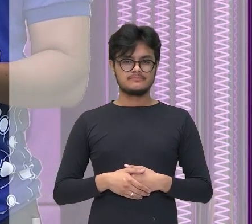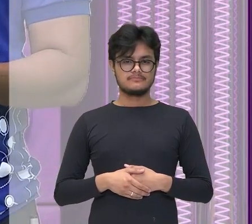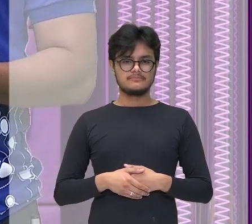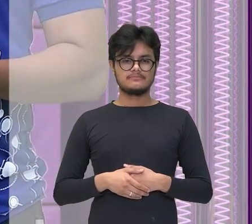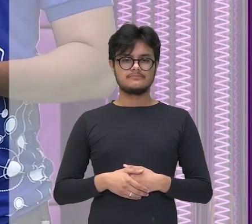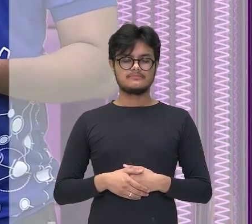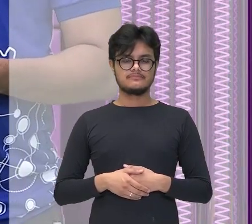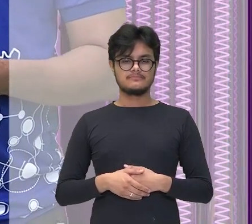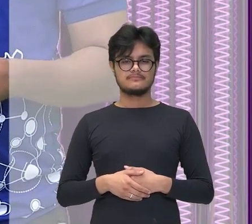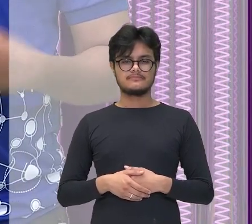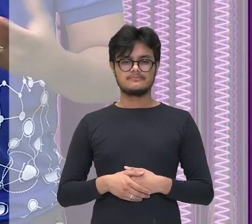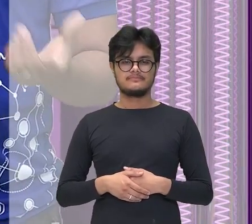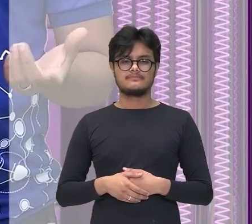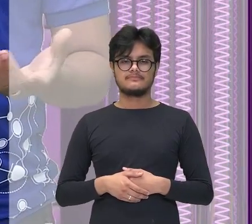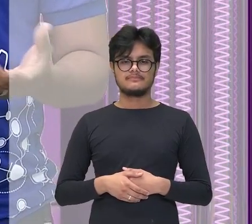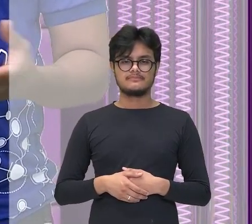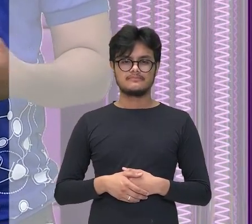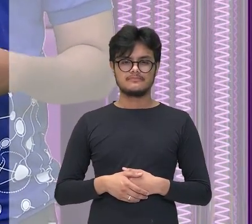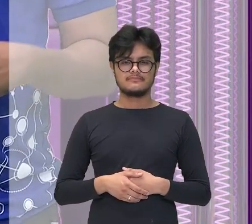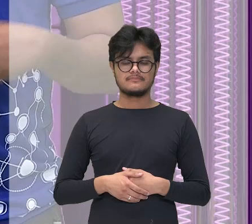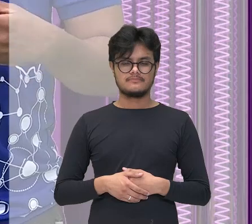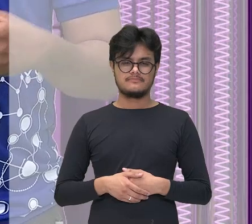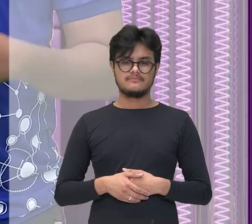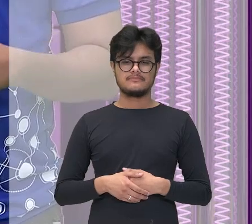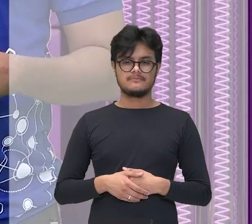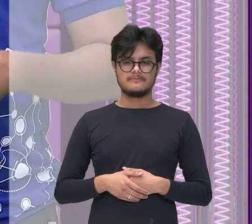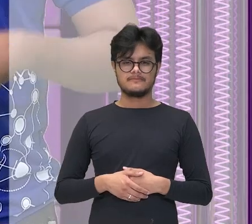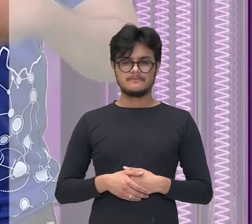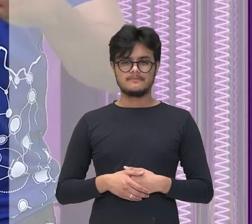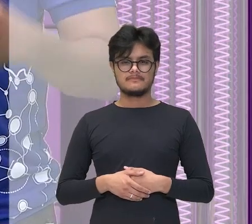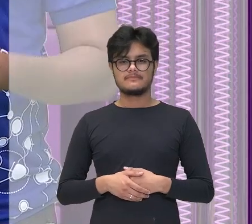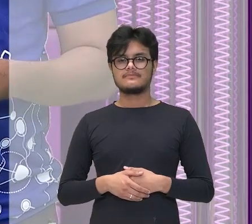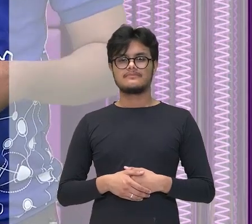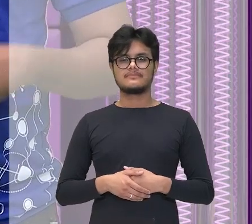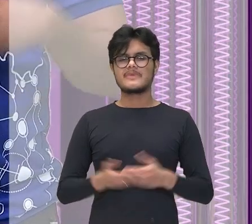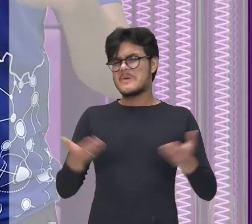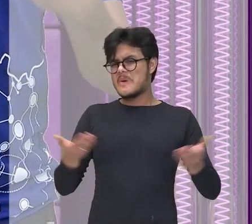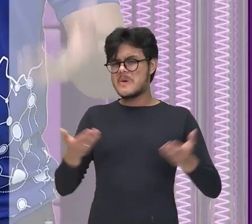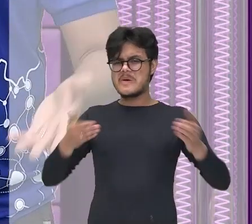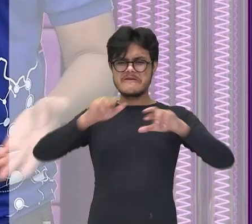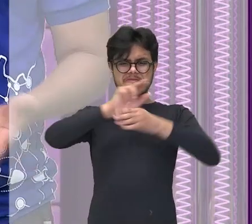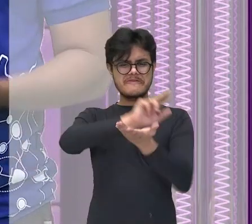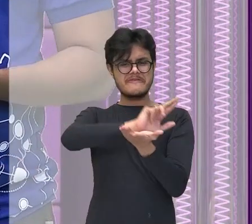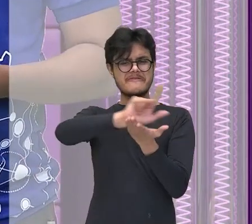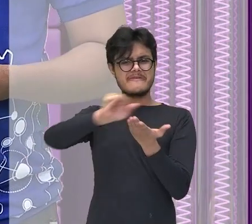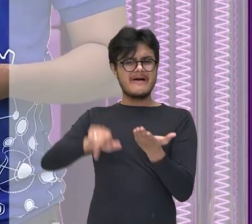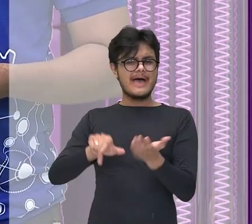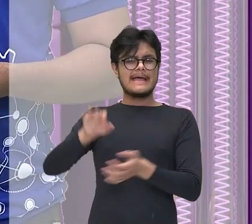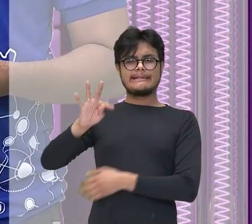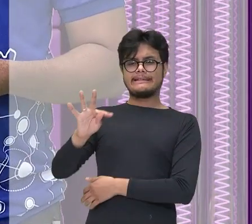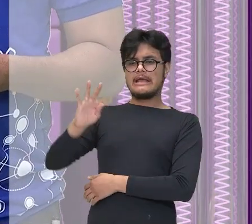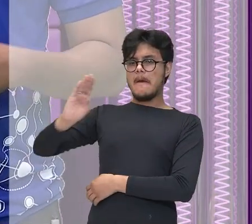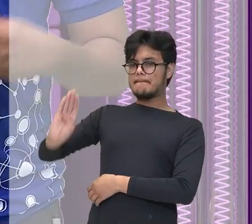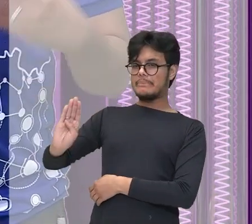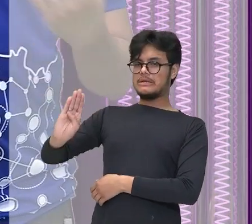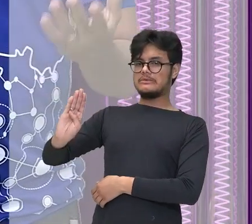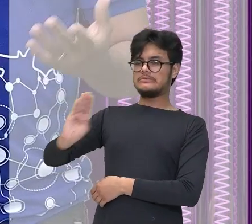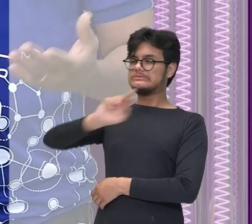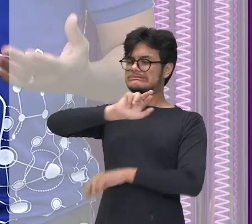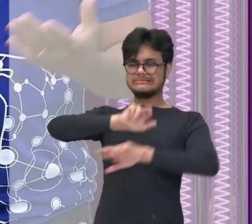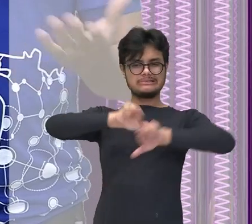mais comum, né? O pendrive, que hoje nós temos pendrives de terabytes, tudo bem?